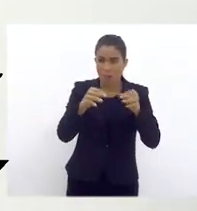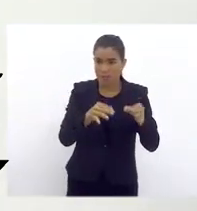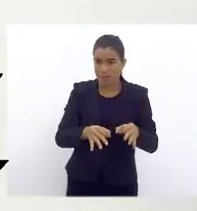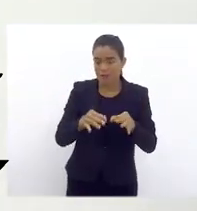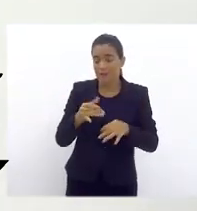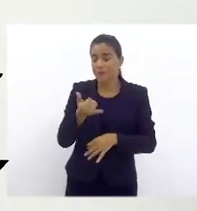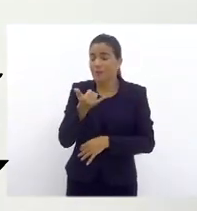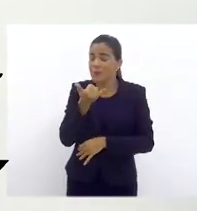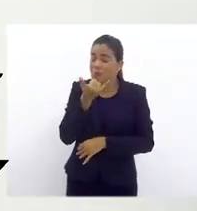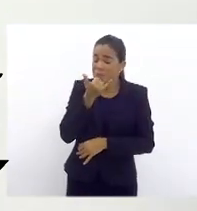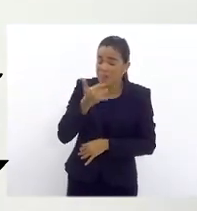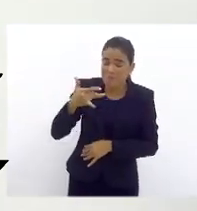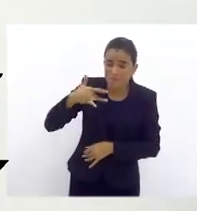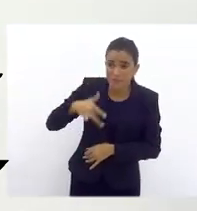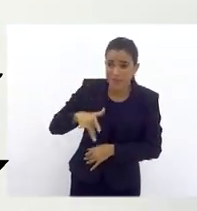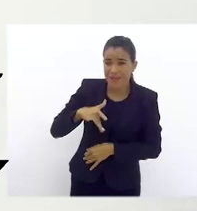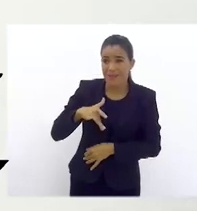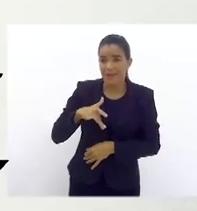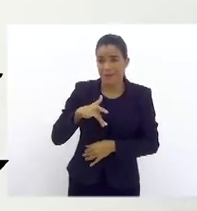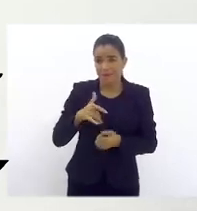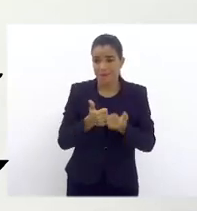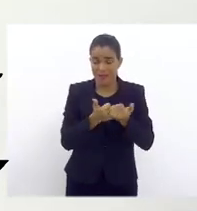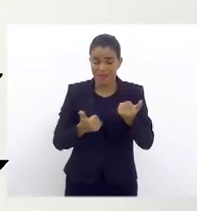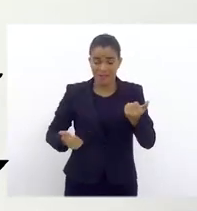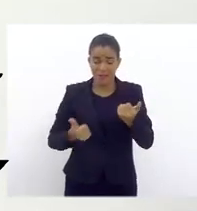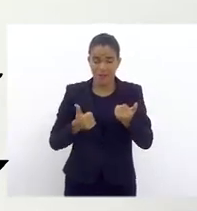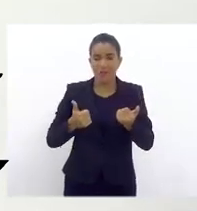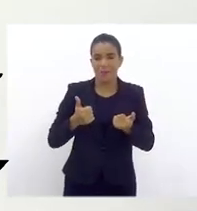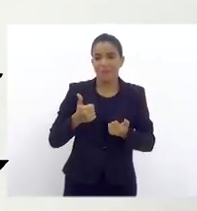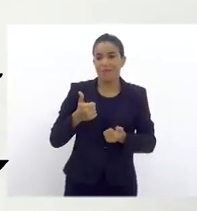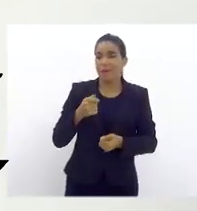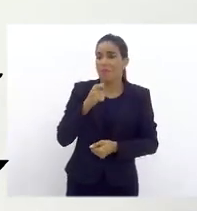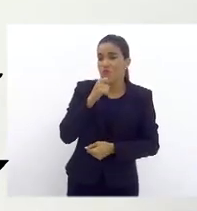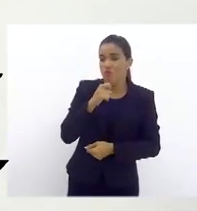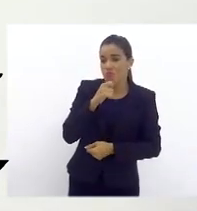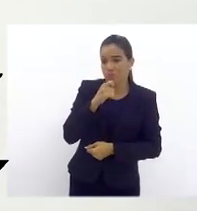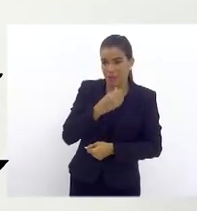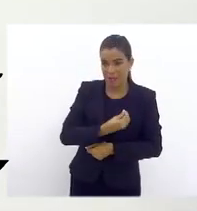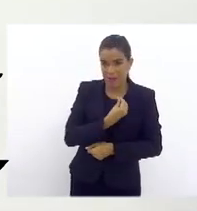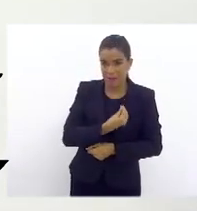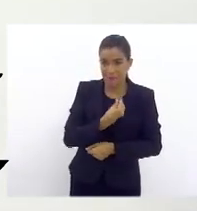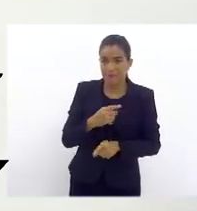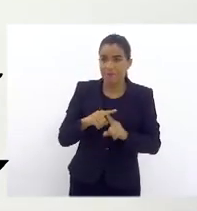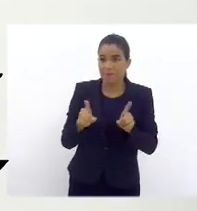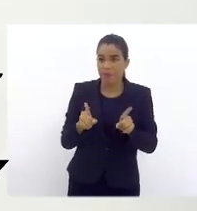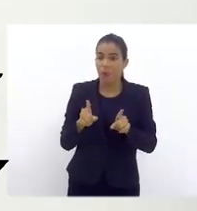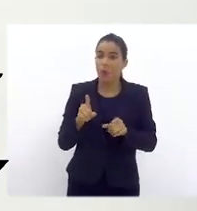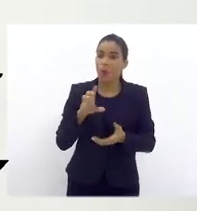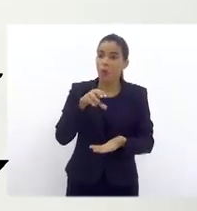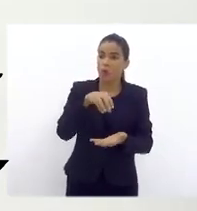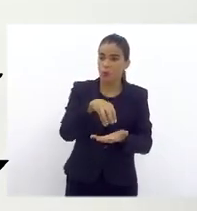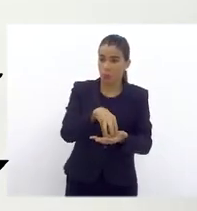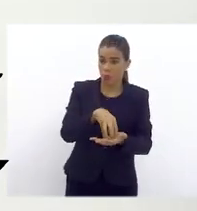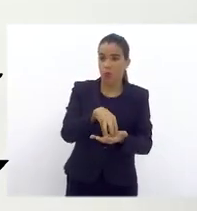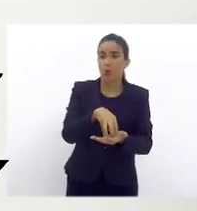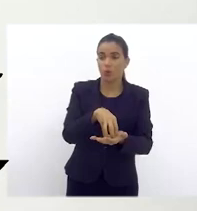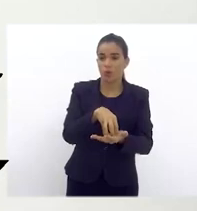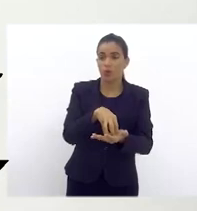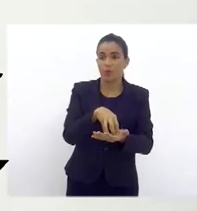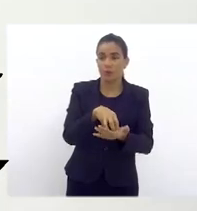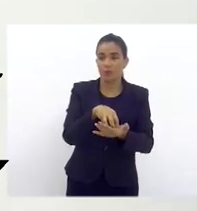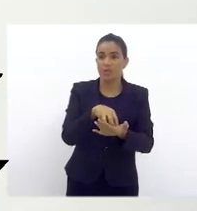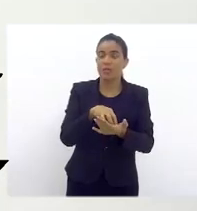doutora da Defensoria assessora parlamentar defensoriana tá aqui mas eu acho que o nude poderia por exemplo é entrar o núcleo de terras habitação da Defensoria